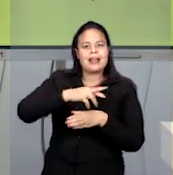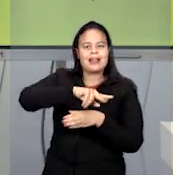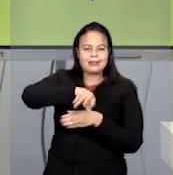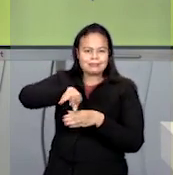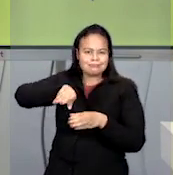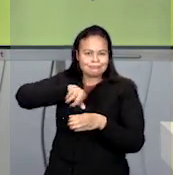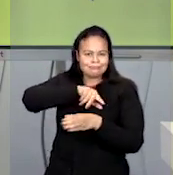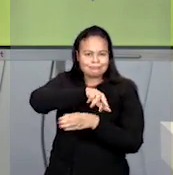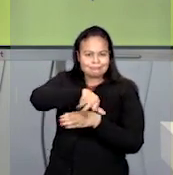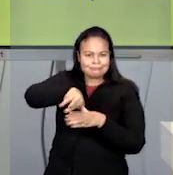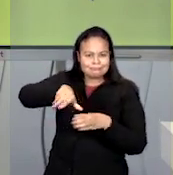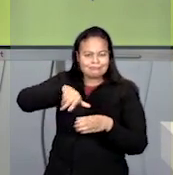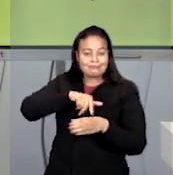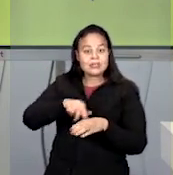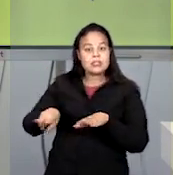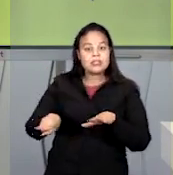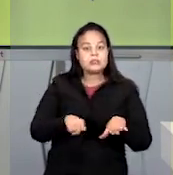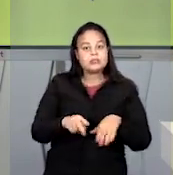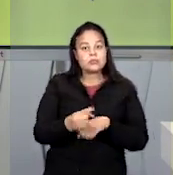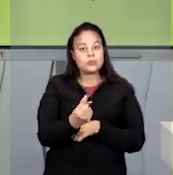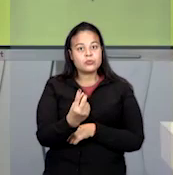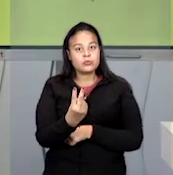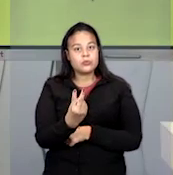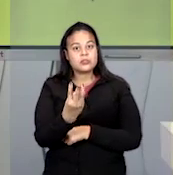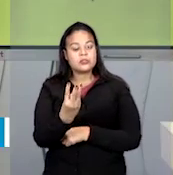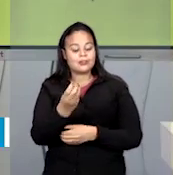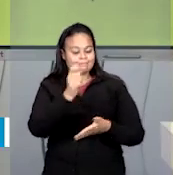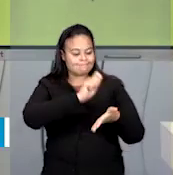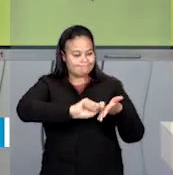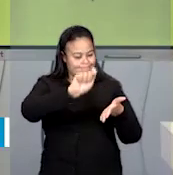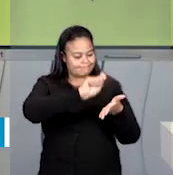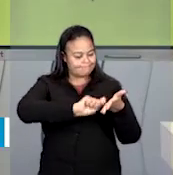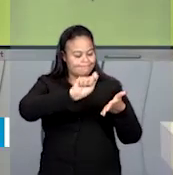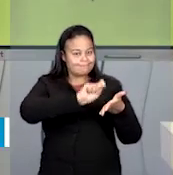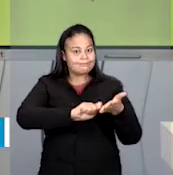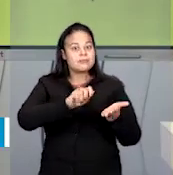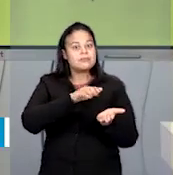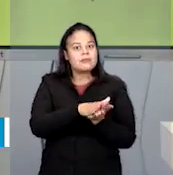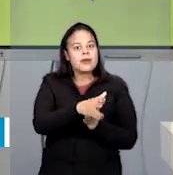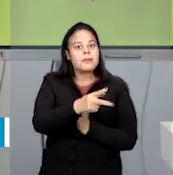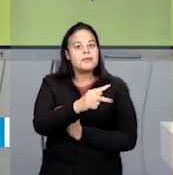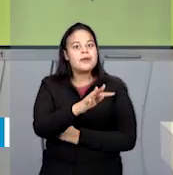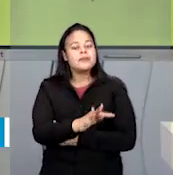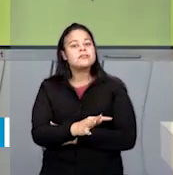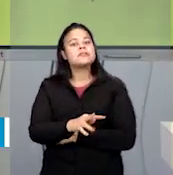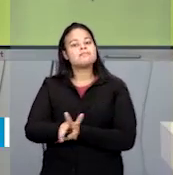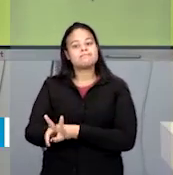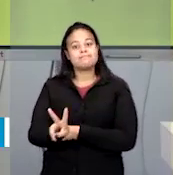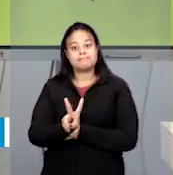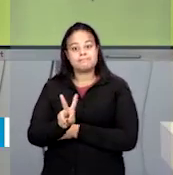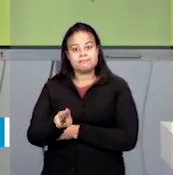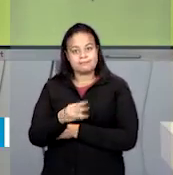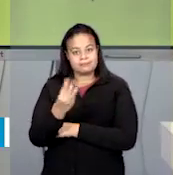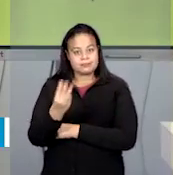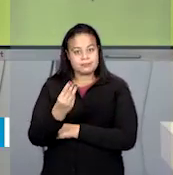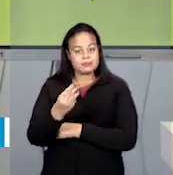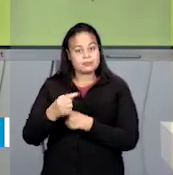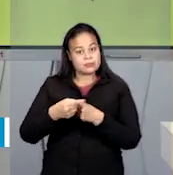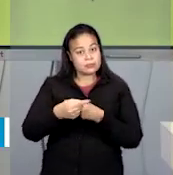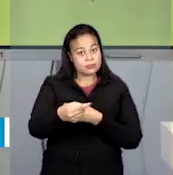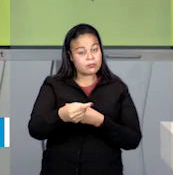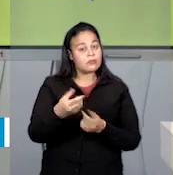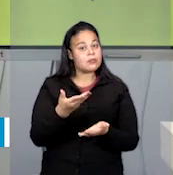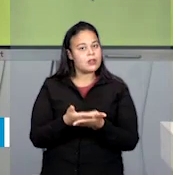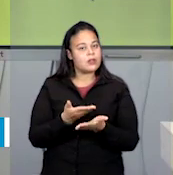nas semanas 1, 2 e 3 do PET volume 3. Nas próximas aulas, nós